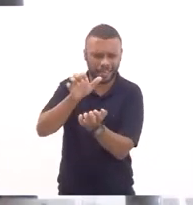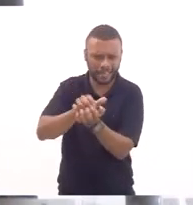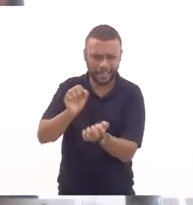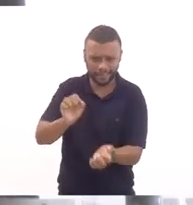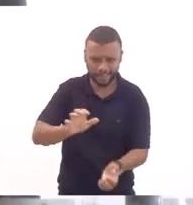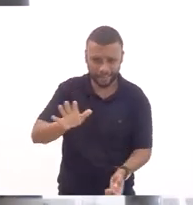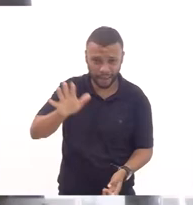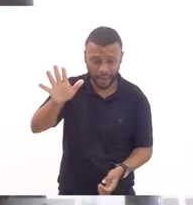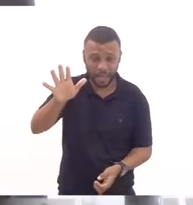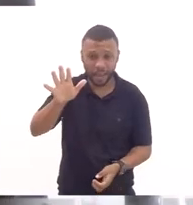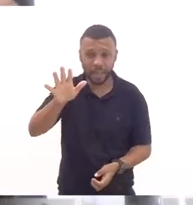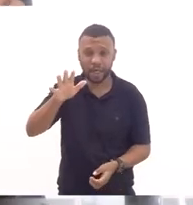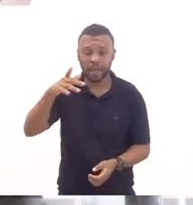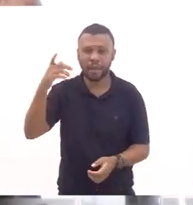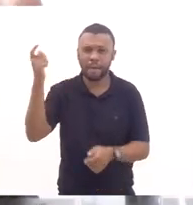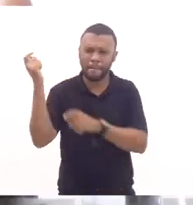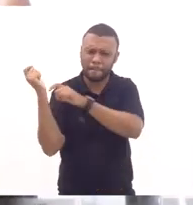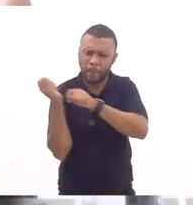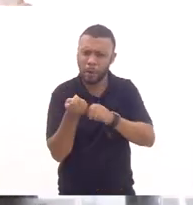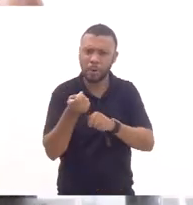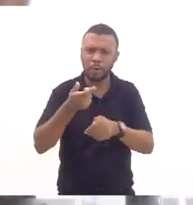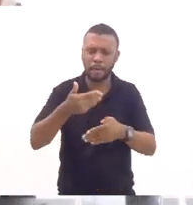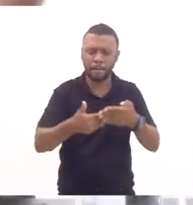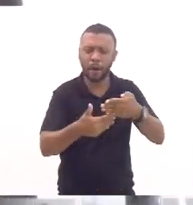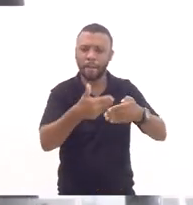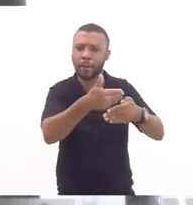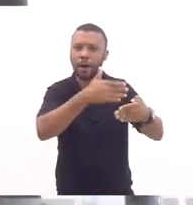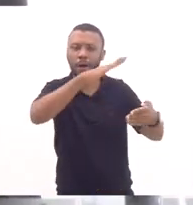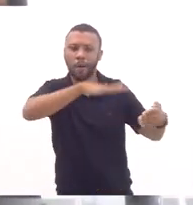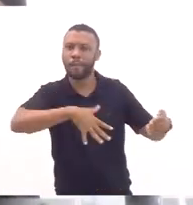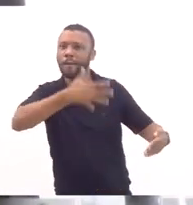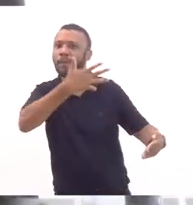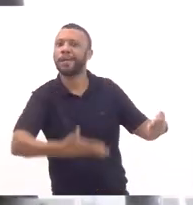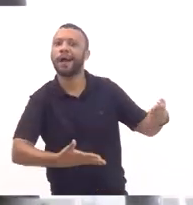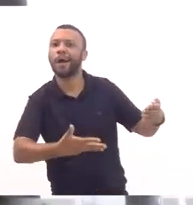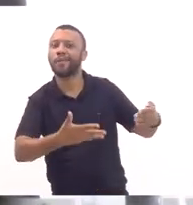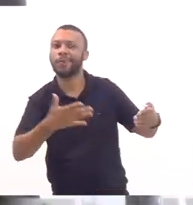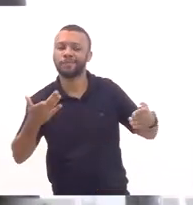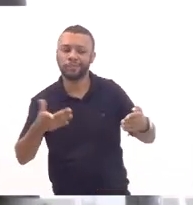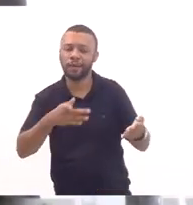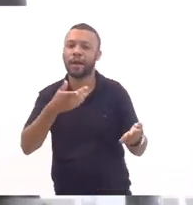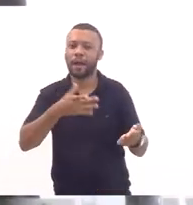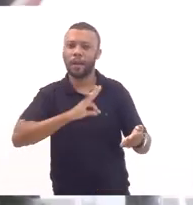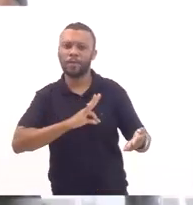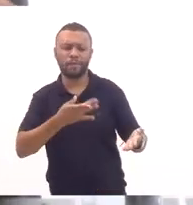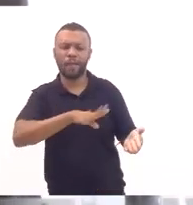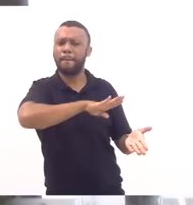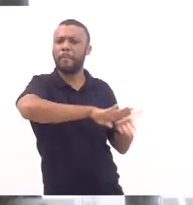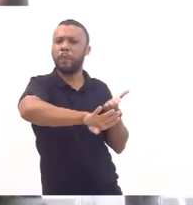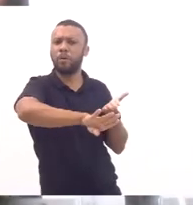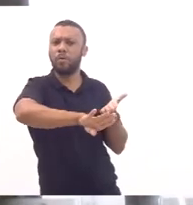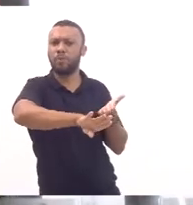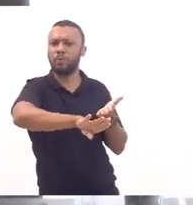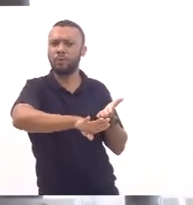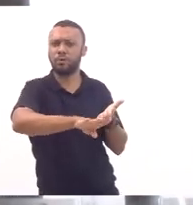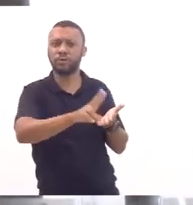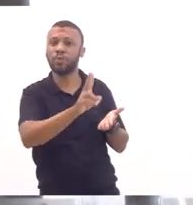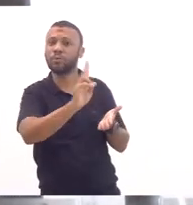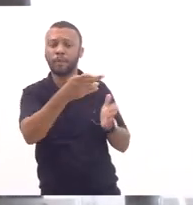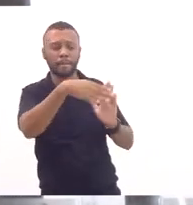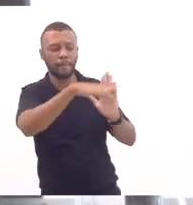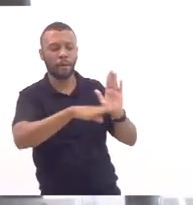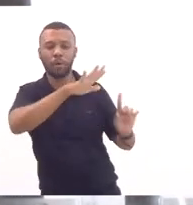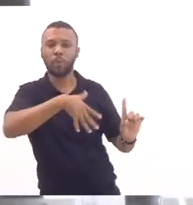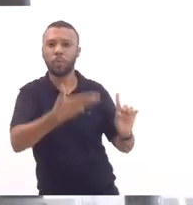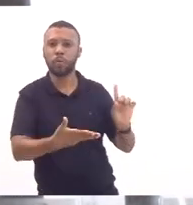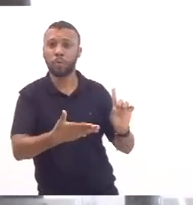que foram assassinadas pela polícia militar, pela polícia civil. É isso que eles fazem. Tirou, derrubou, não tem respeito